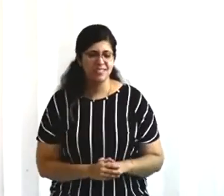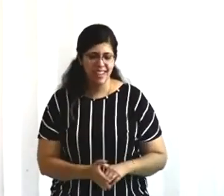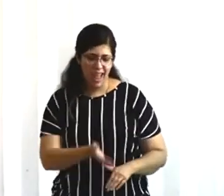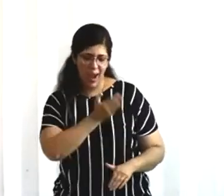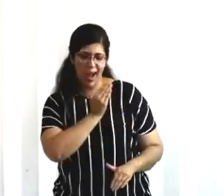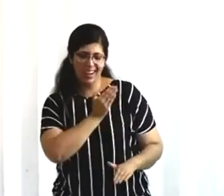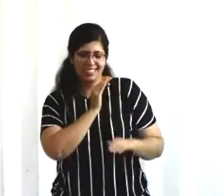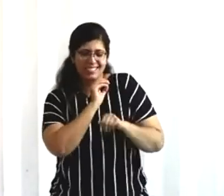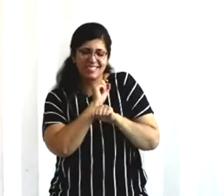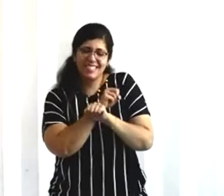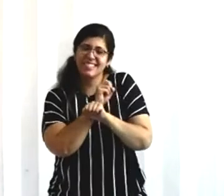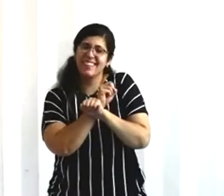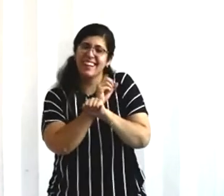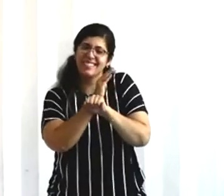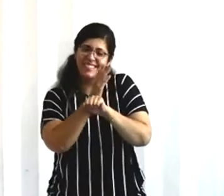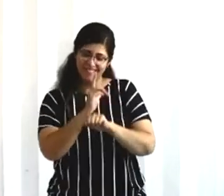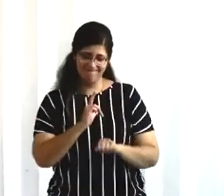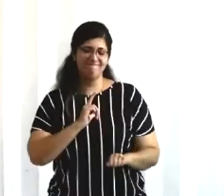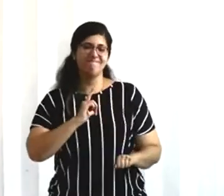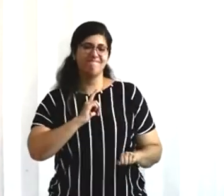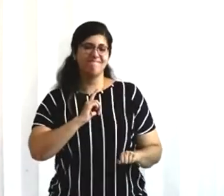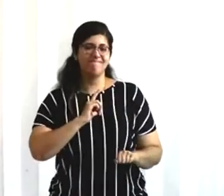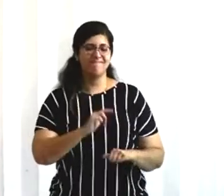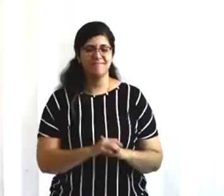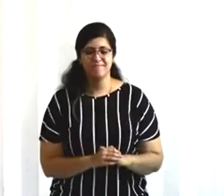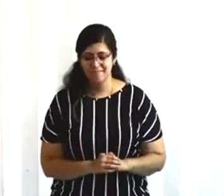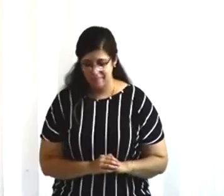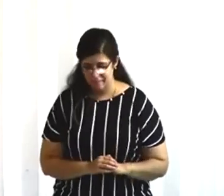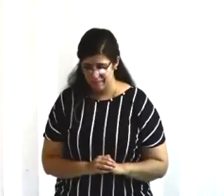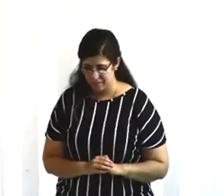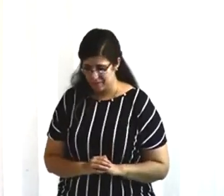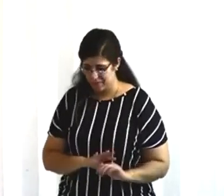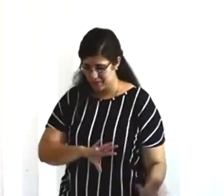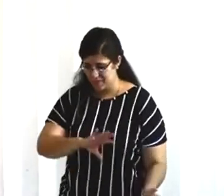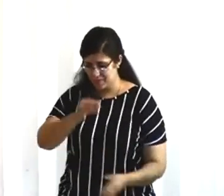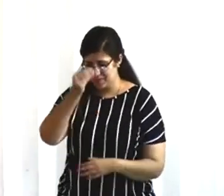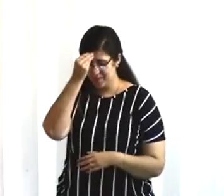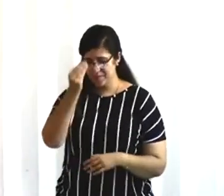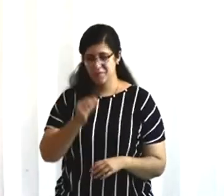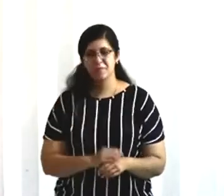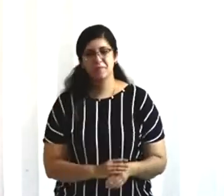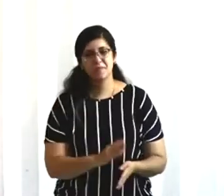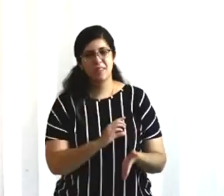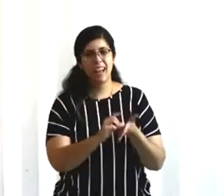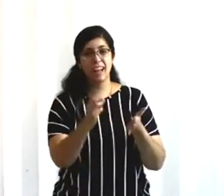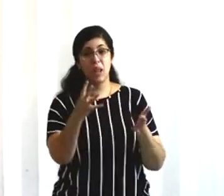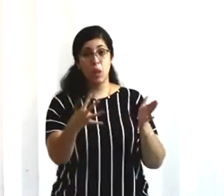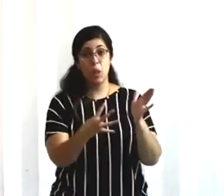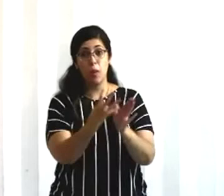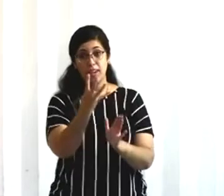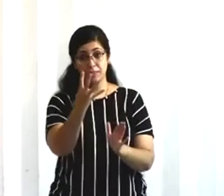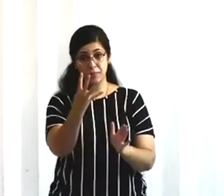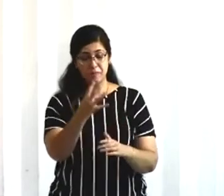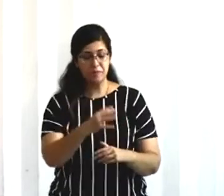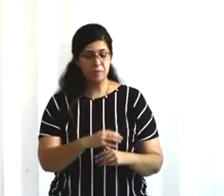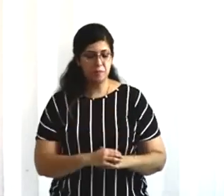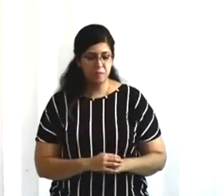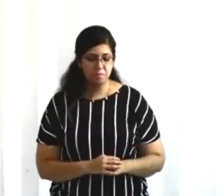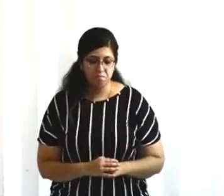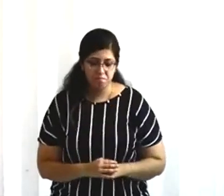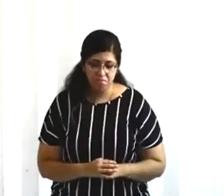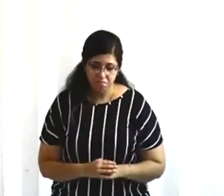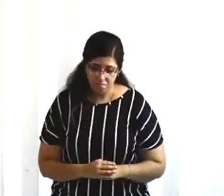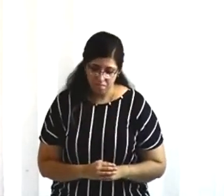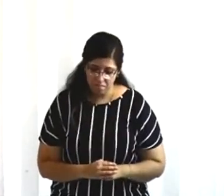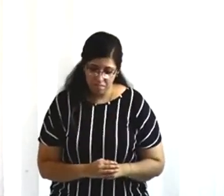que estão em trevas. Agora no versículo 4 nós temos a causa da nossa alegria, a causa